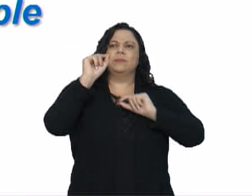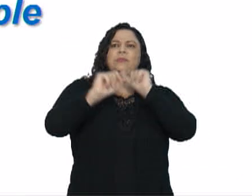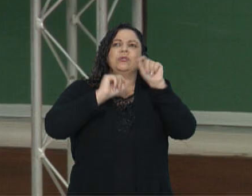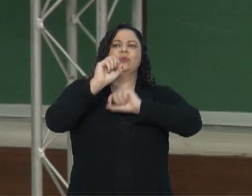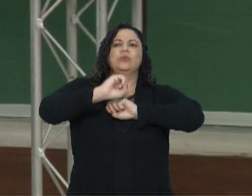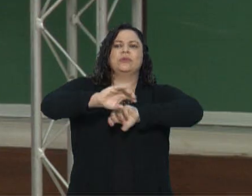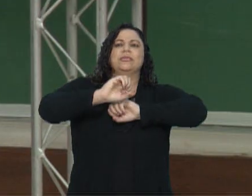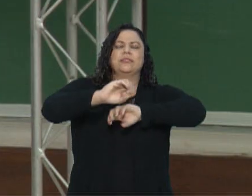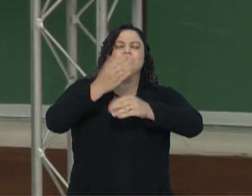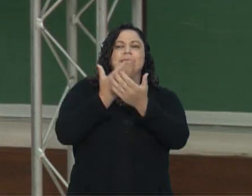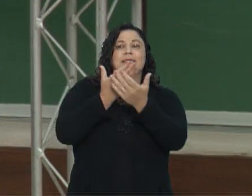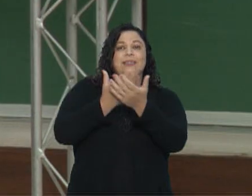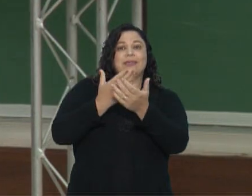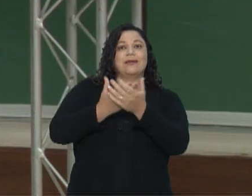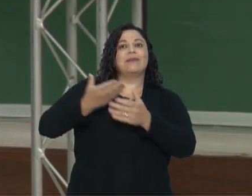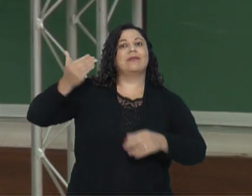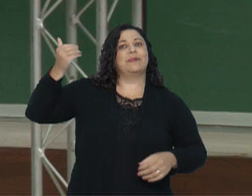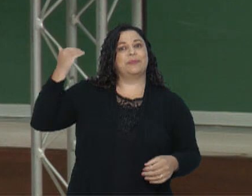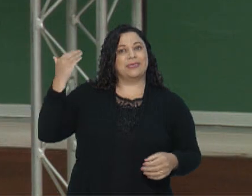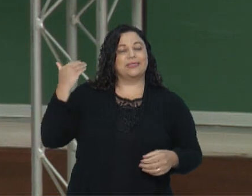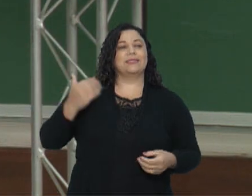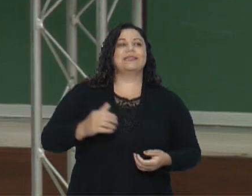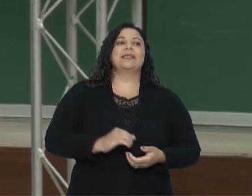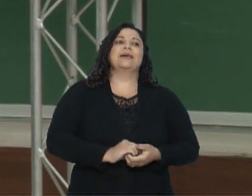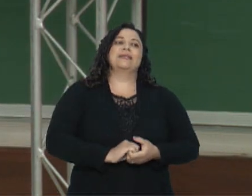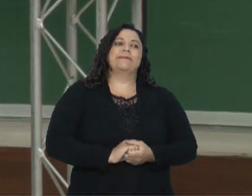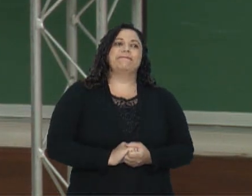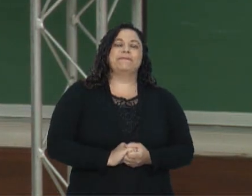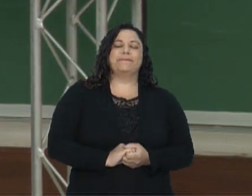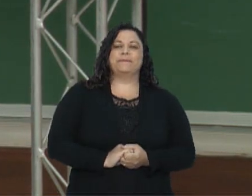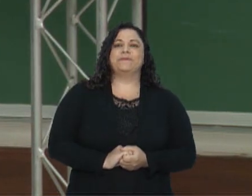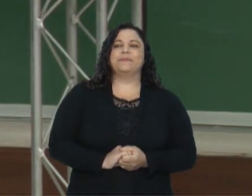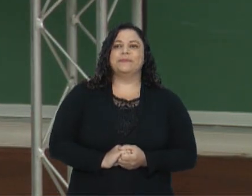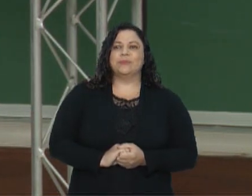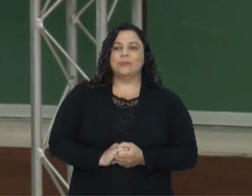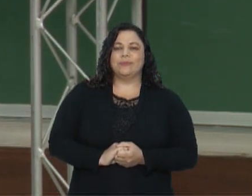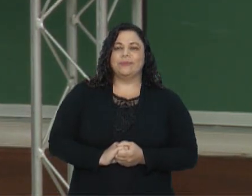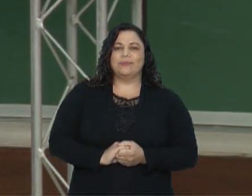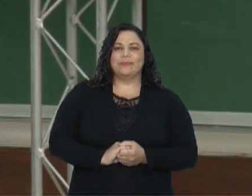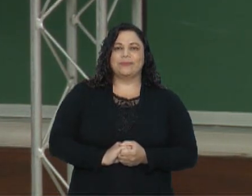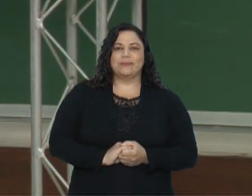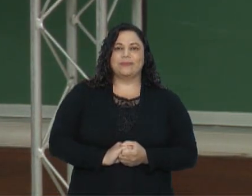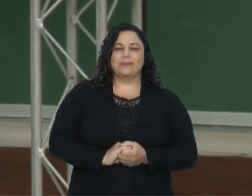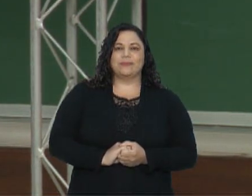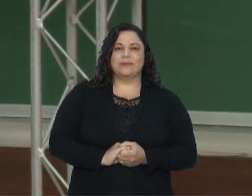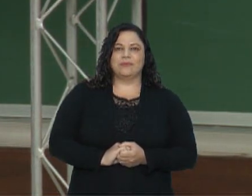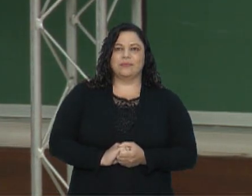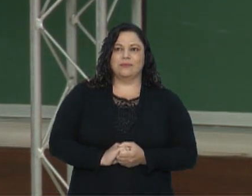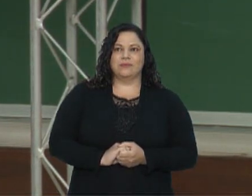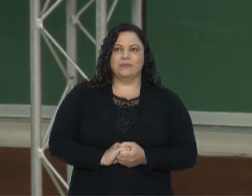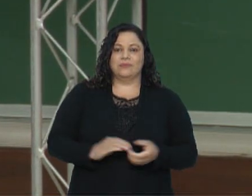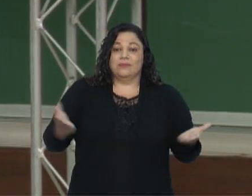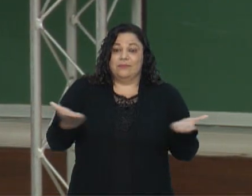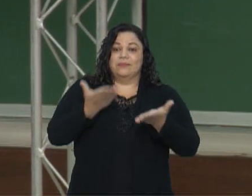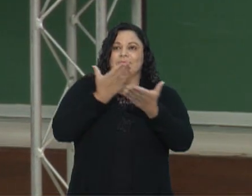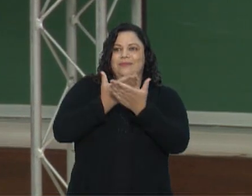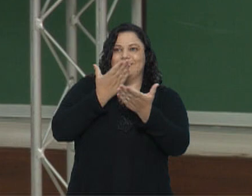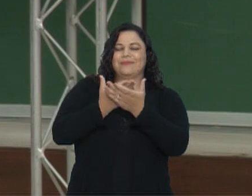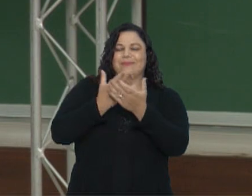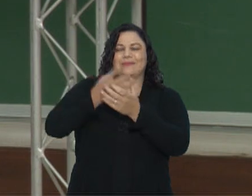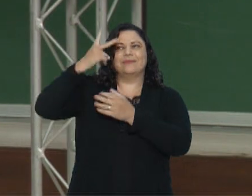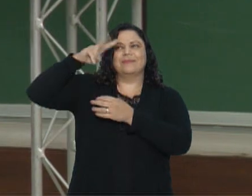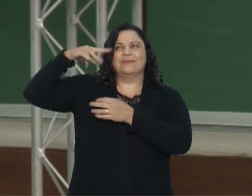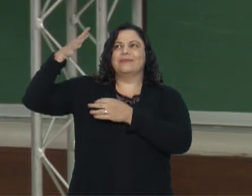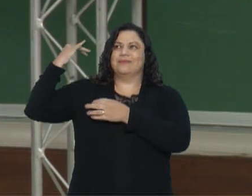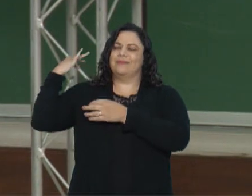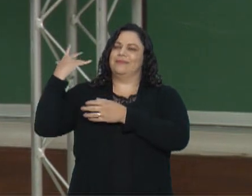o que nós vamos a tratar em esta classe de repasso? A ver o que temos aqui. Vamos observar o